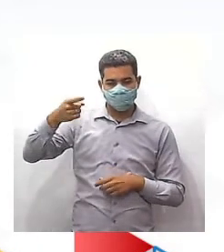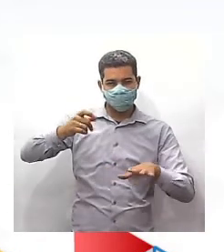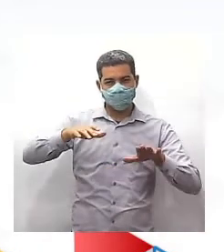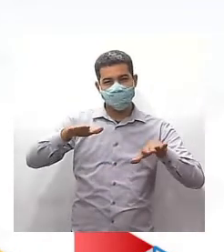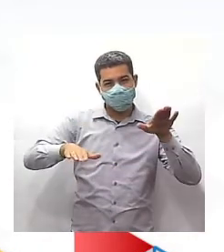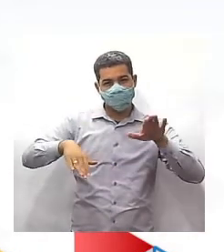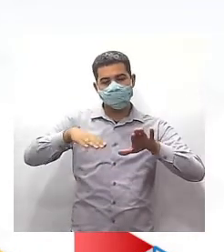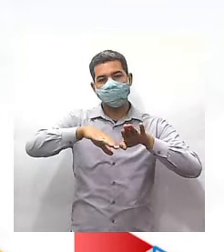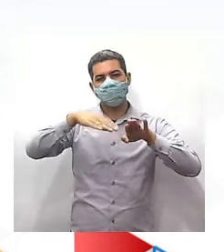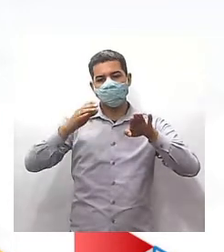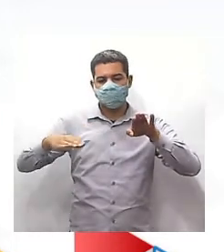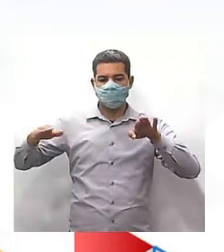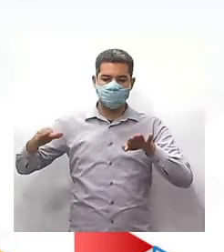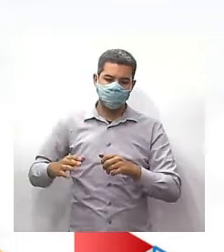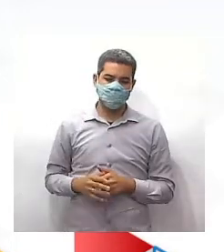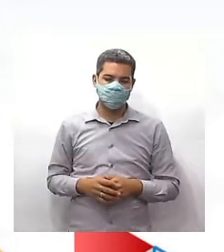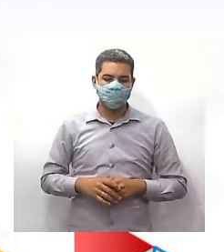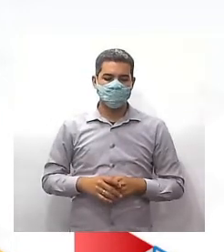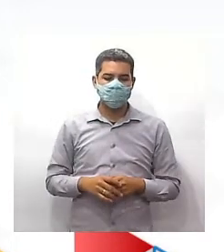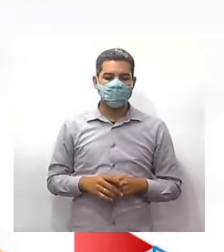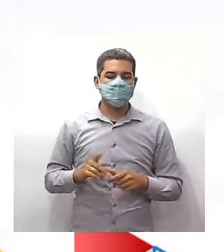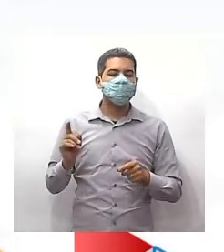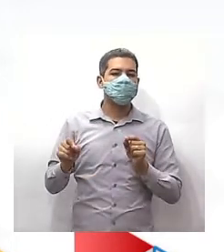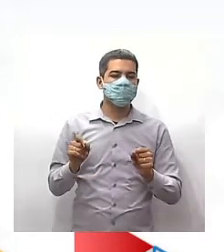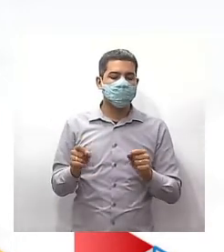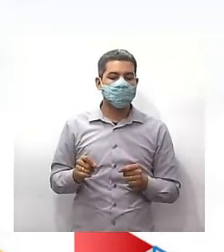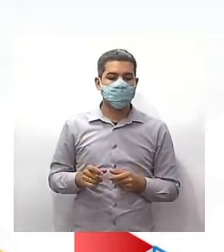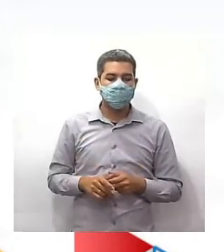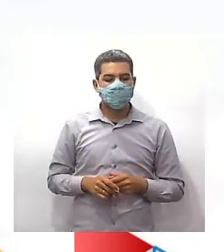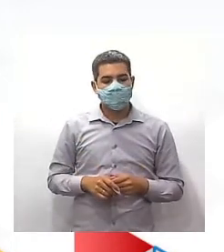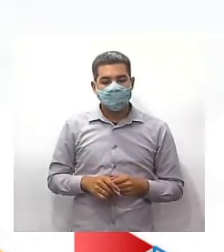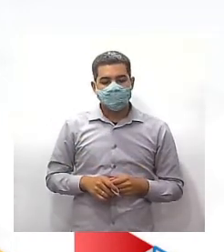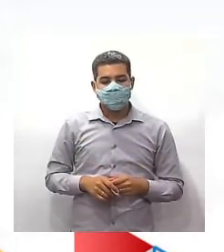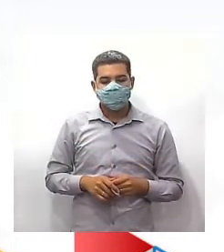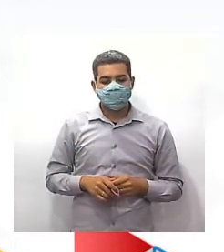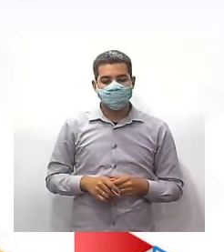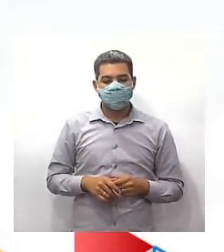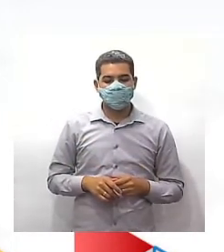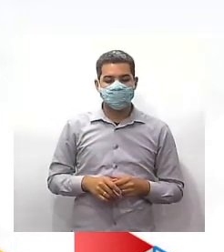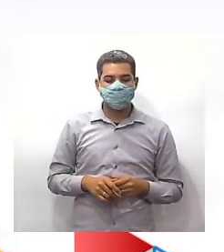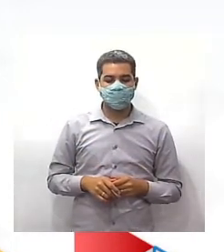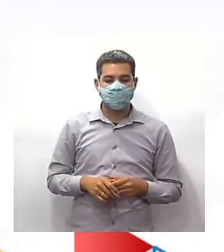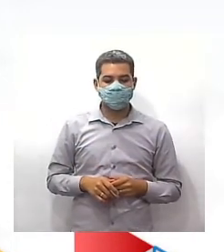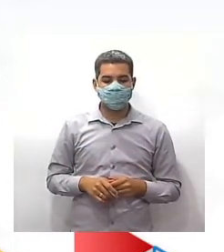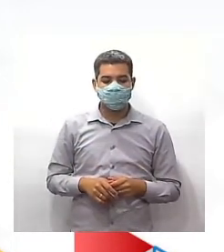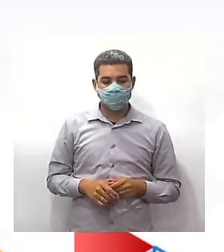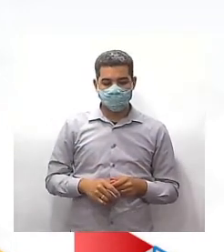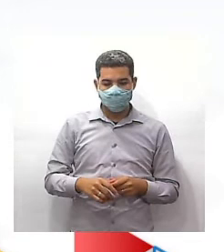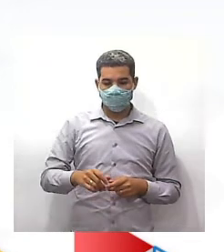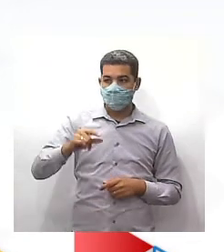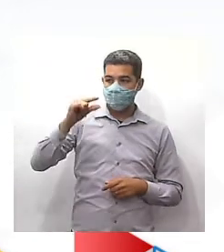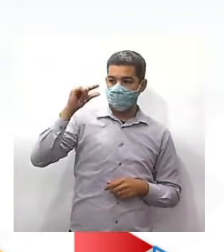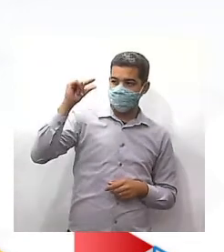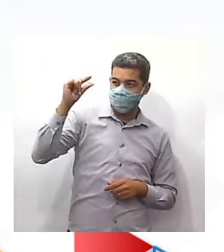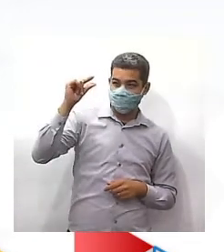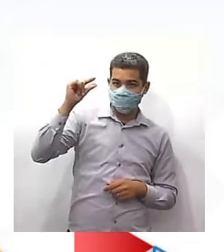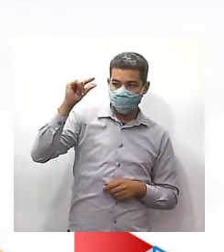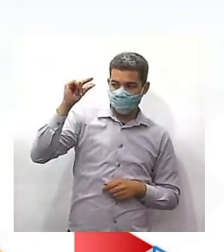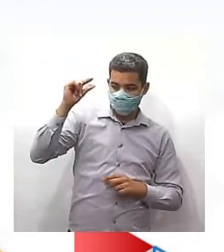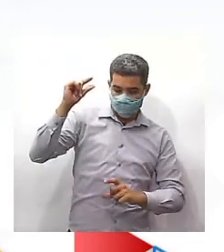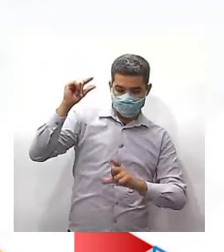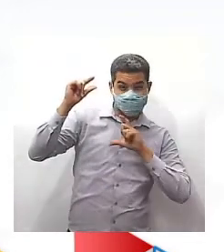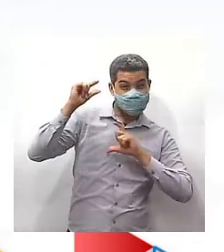variação entre os dados, eu vou fazer da seguinte forma. Eu vou pegar o menor dado e o maior dado, vou